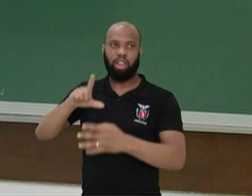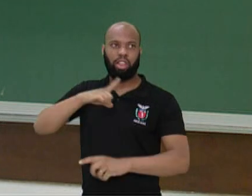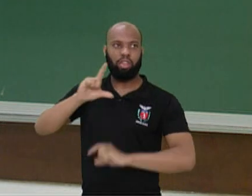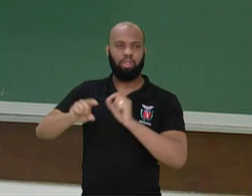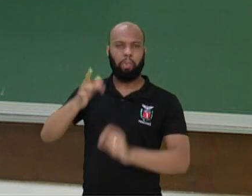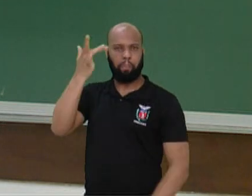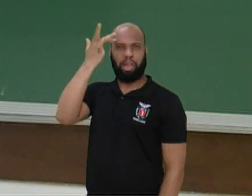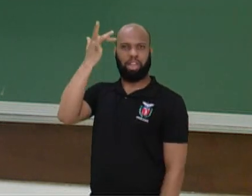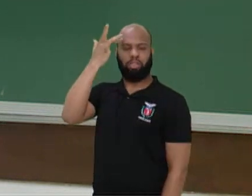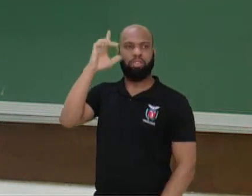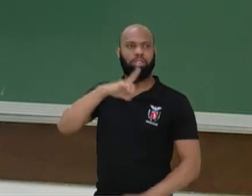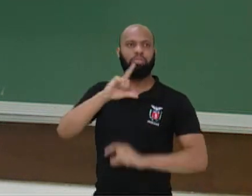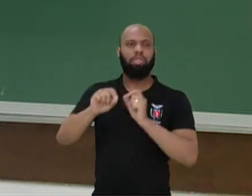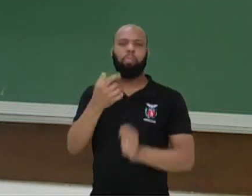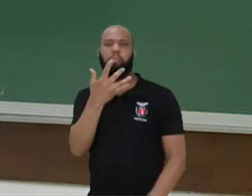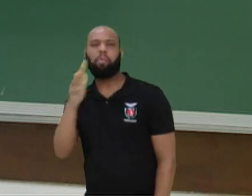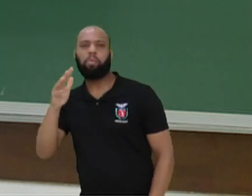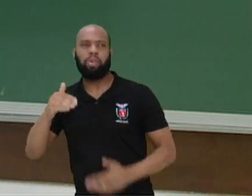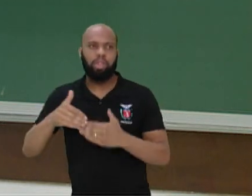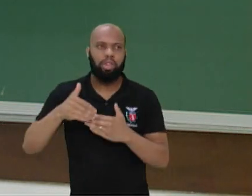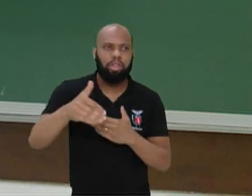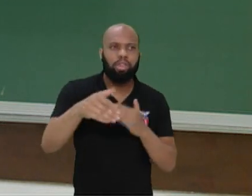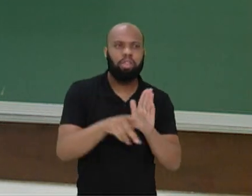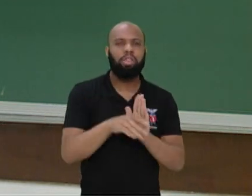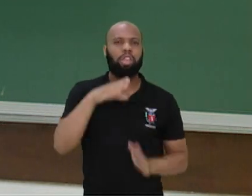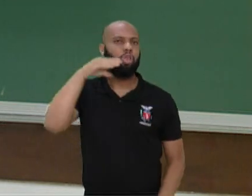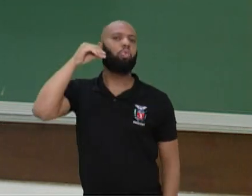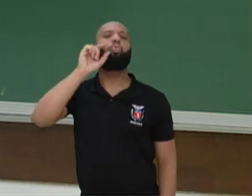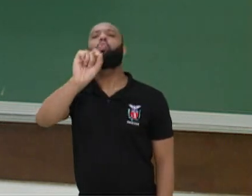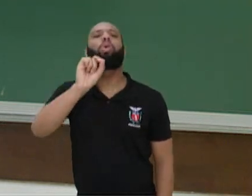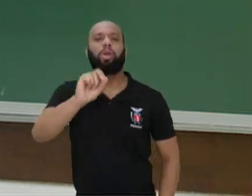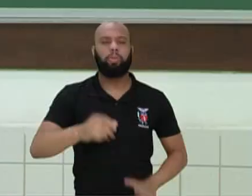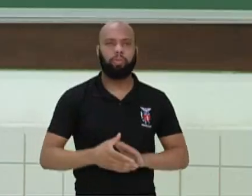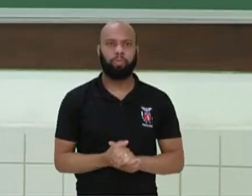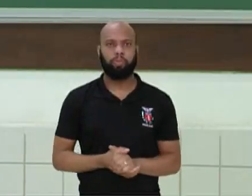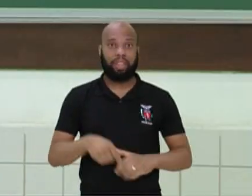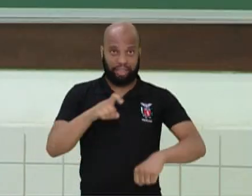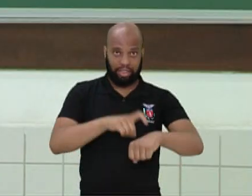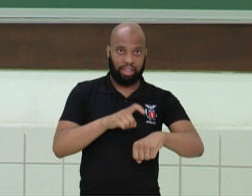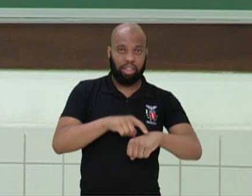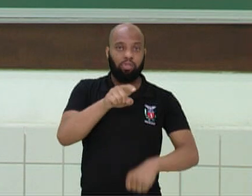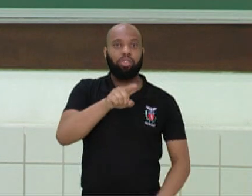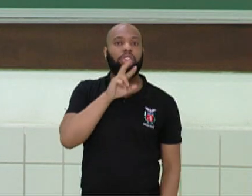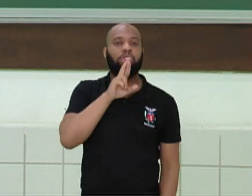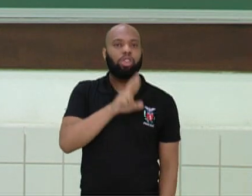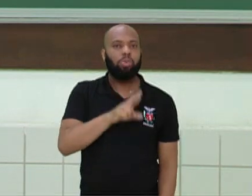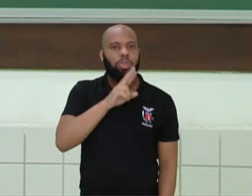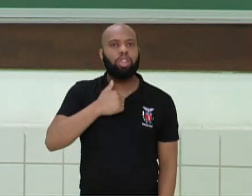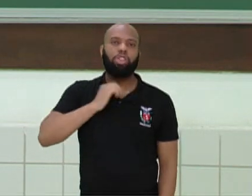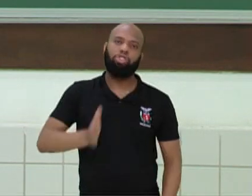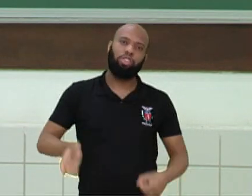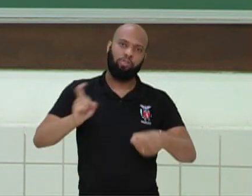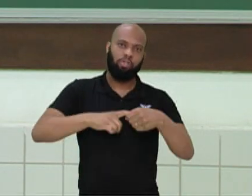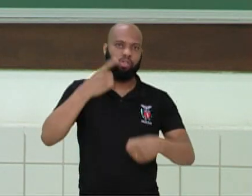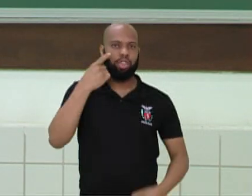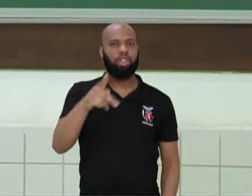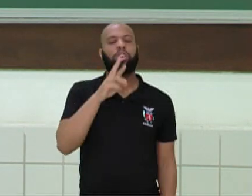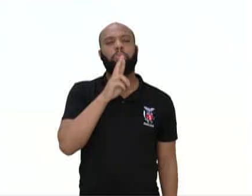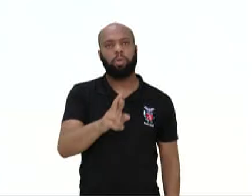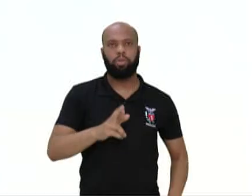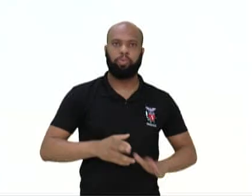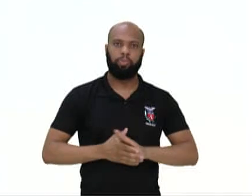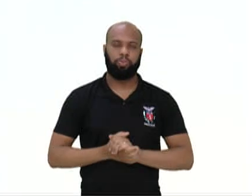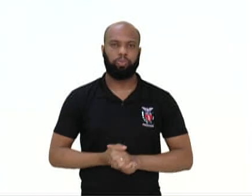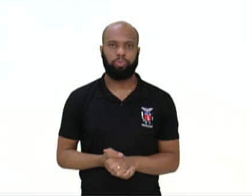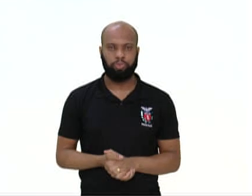madurez. Digamos que seria ali na fase adulta dele. Então, presta bastante atenção lá na estrofe, que logo a gente volta com